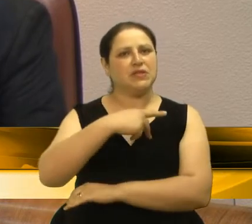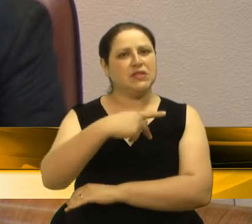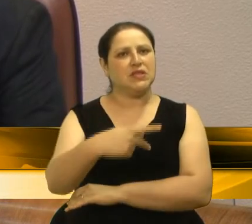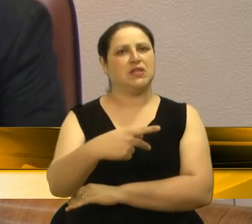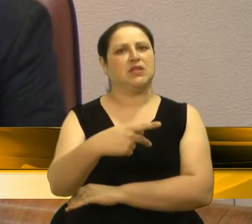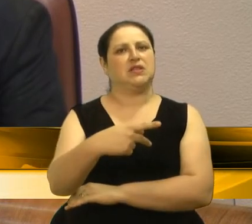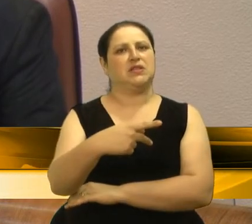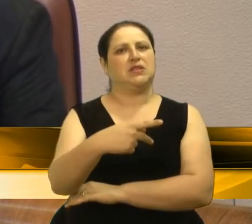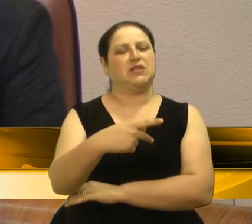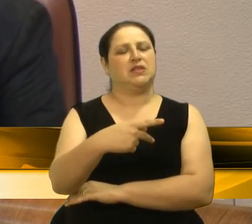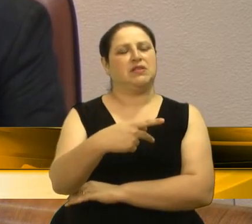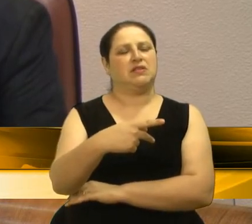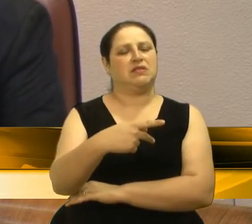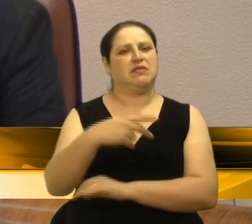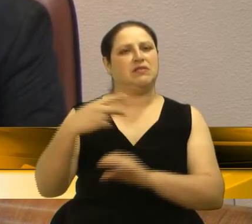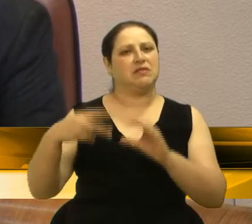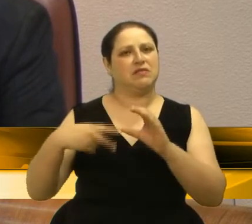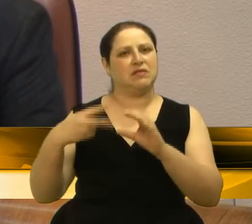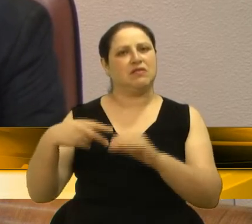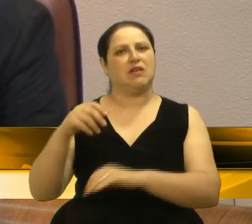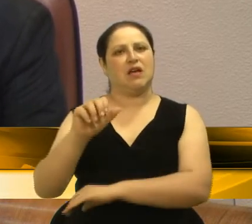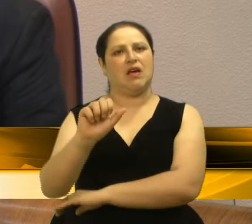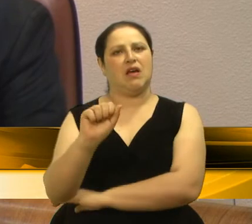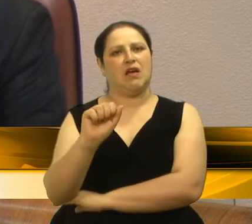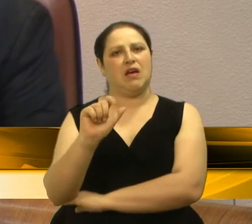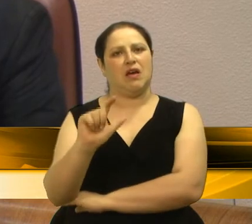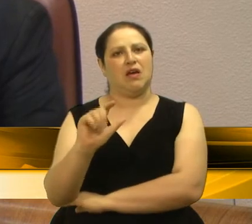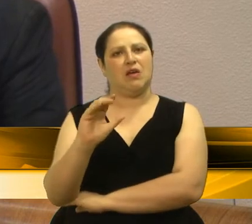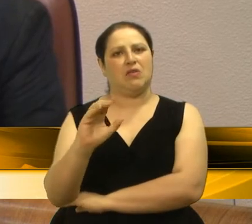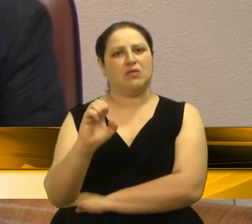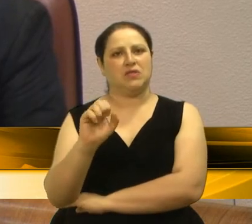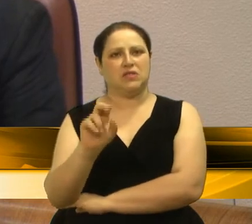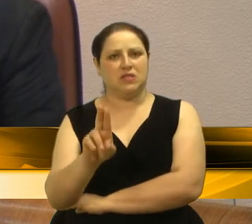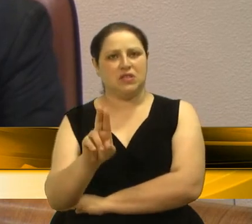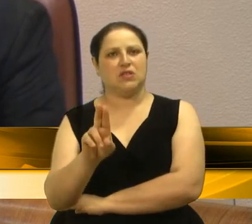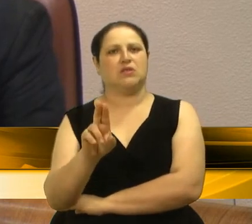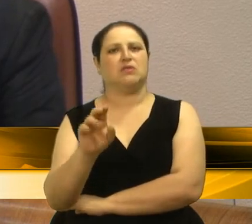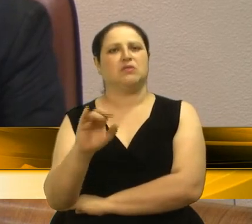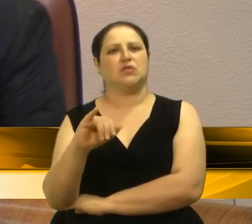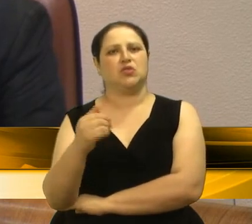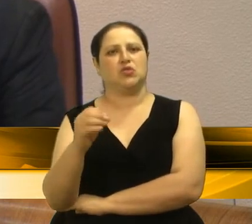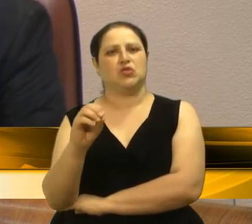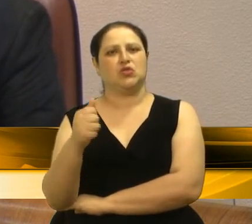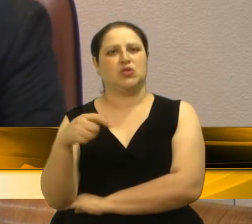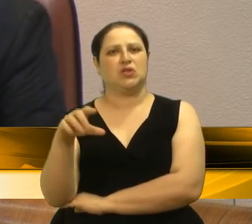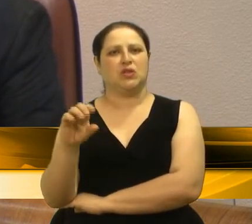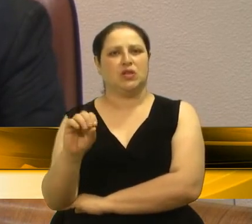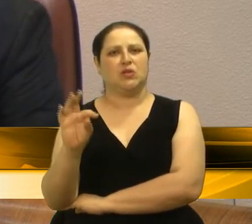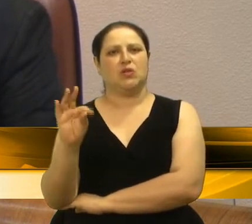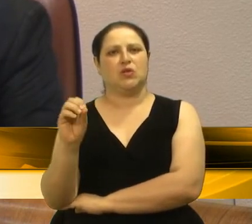Caxias do Sul. Ao seu João Tomé, brasileiro, inscrito no CPF, sob o número